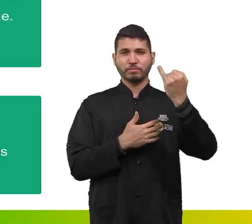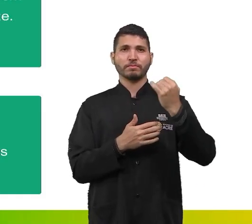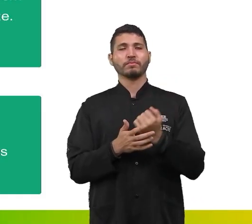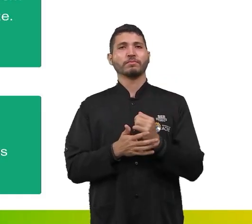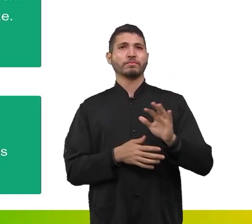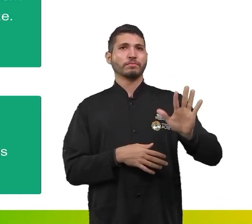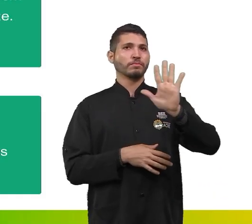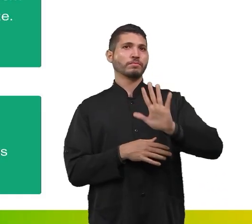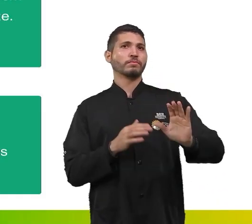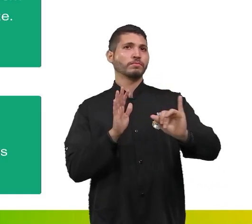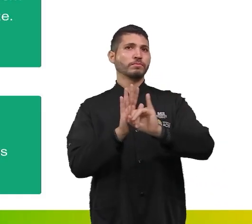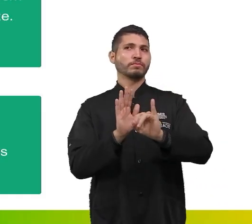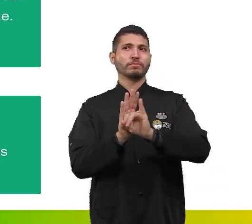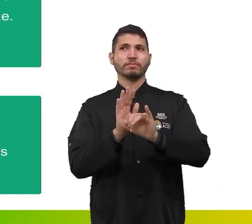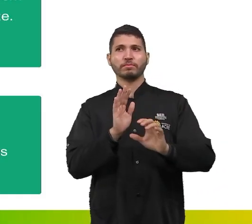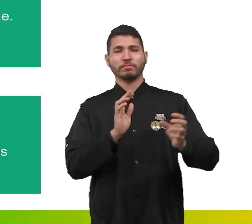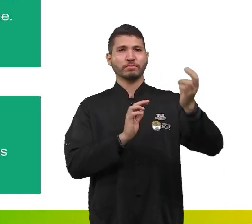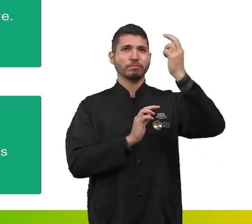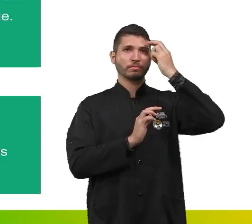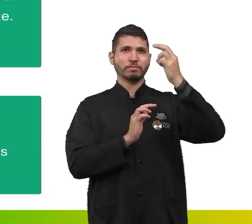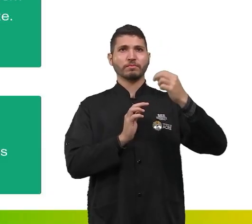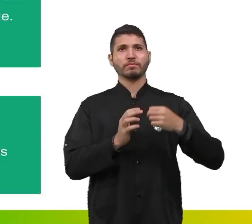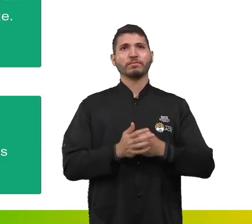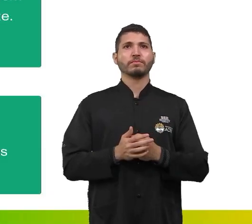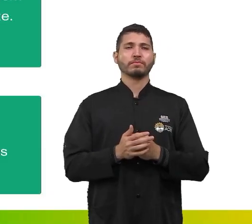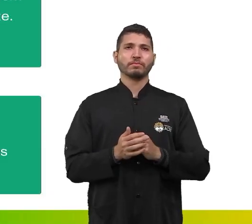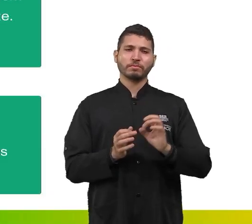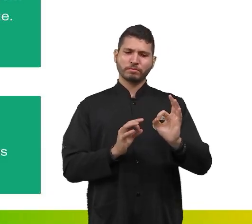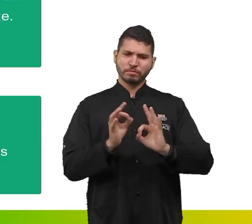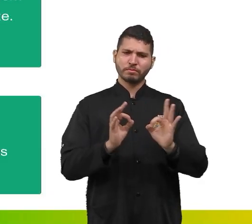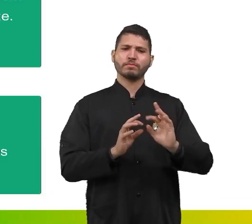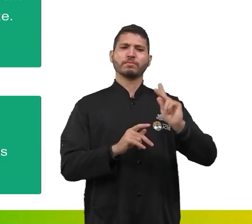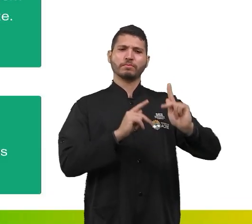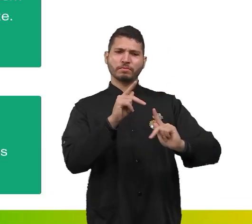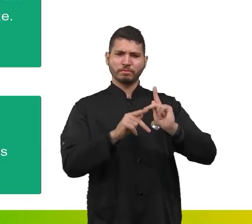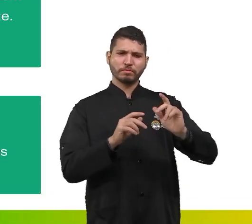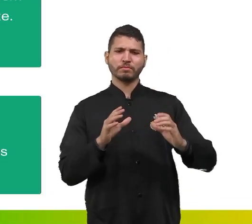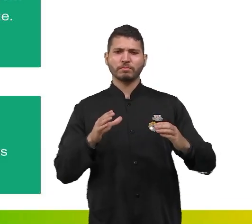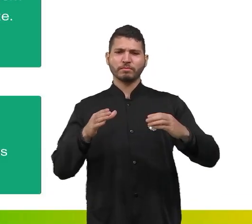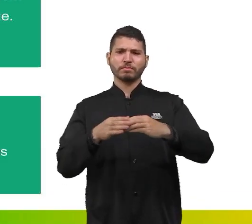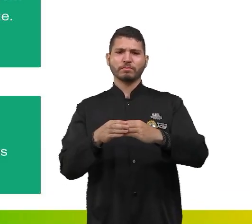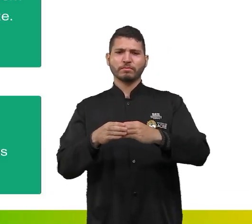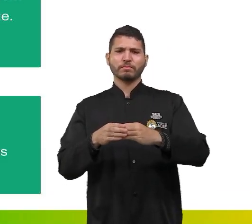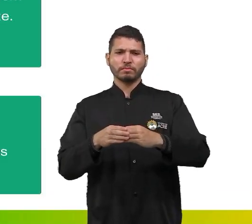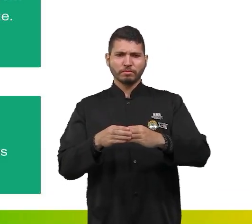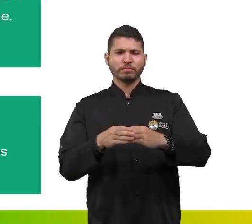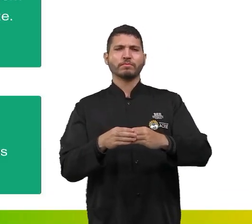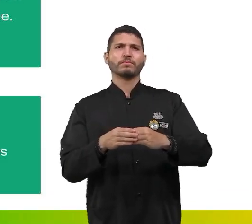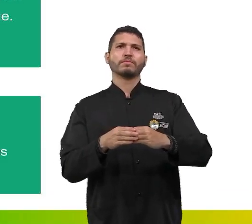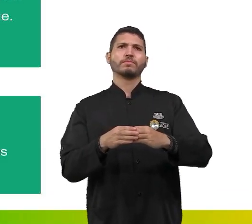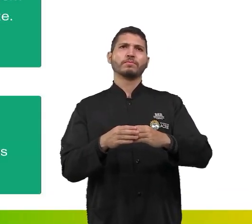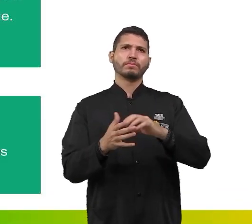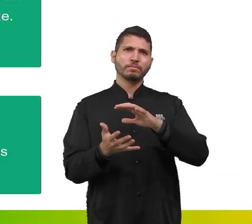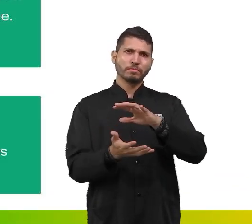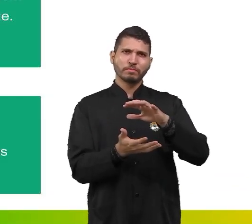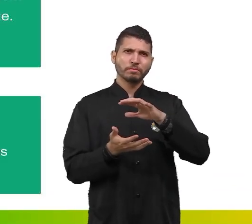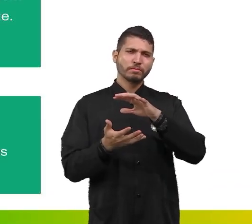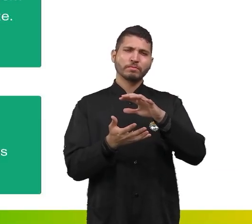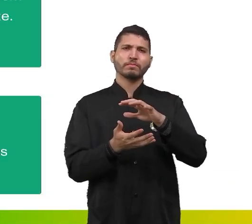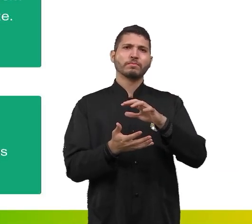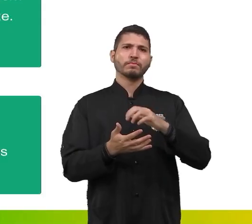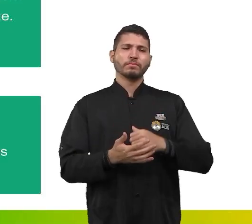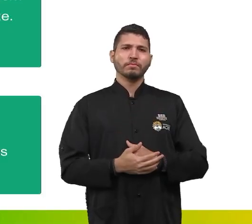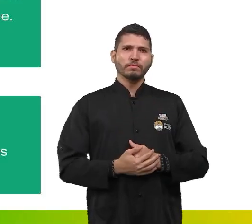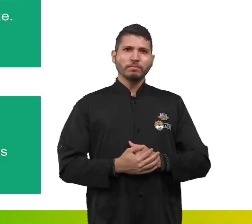das identidades culturais que definem povos e comunidades globalmente. É quase o início já do